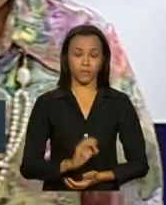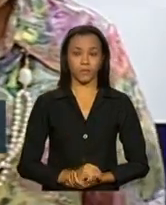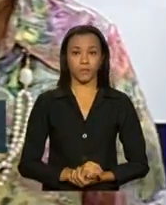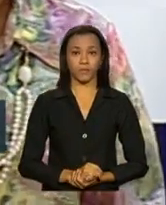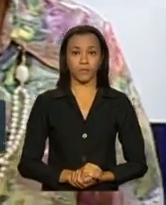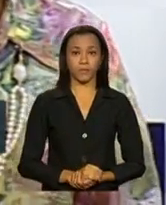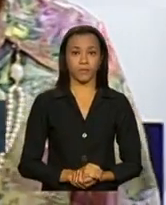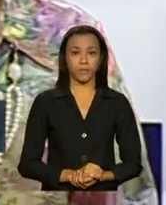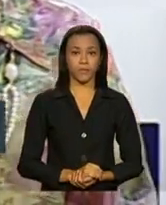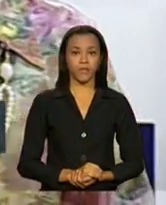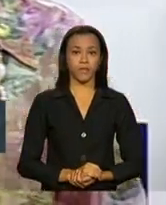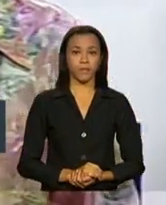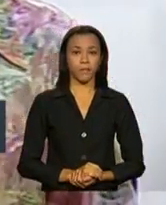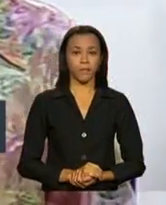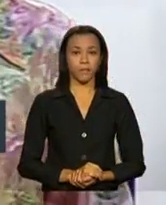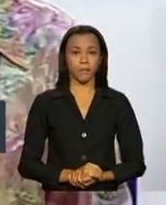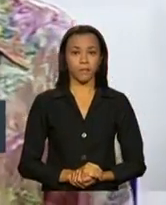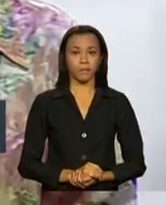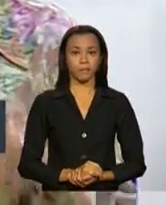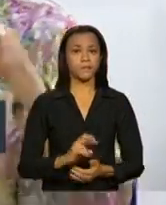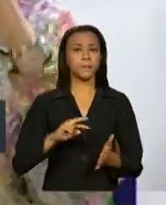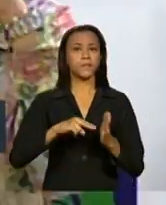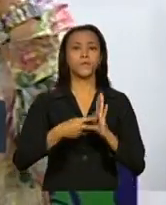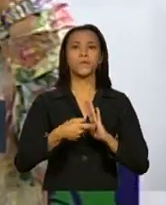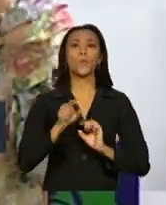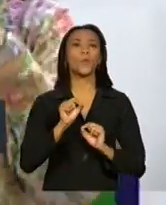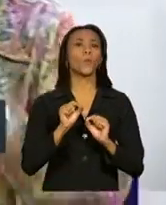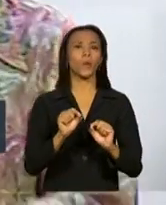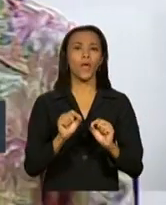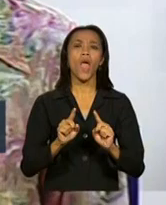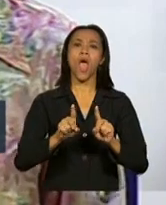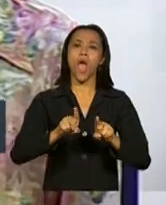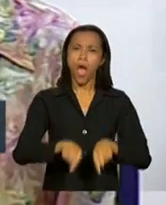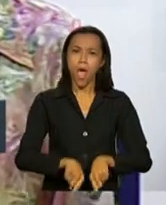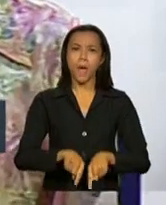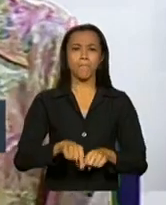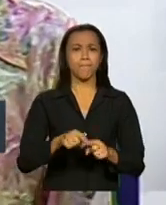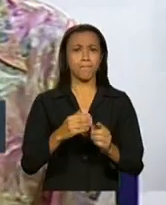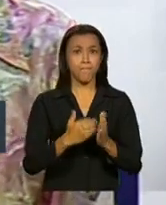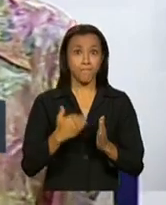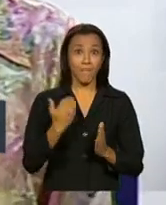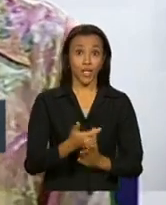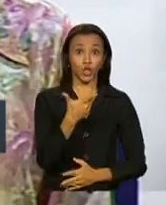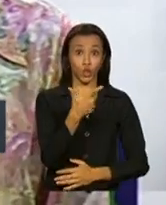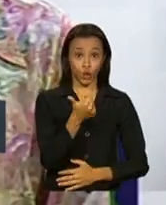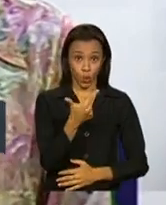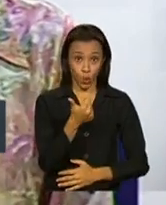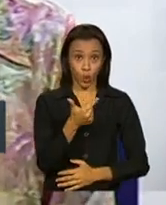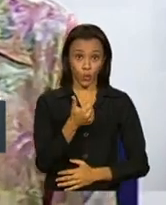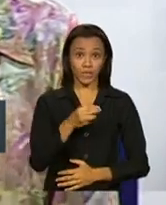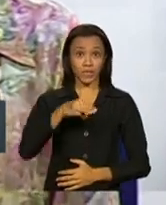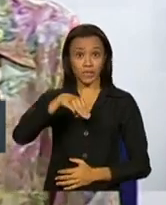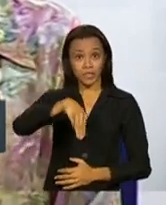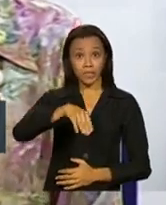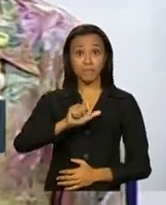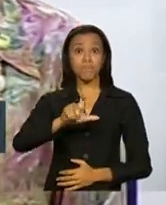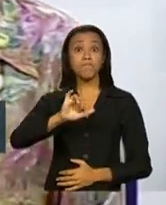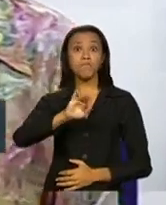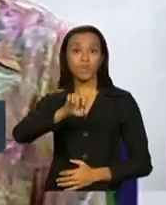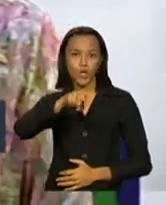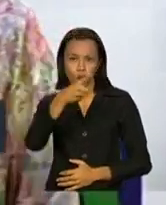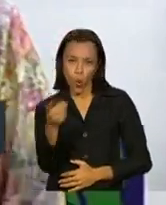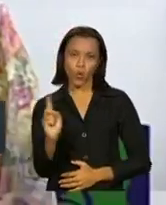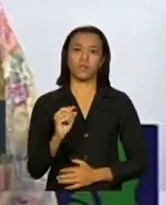eh significam um pouco mais do que 12 milhões a mais no nosso orçamento